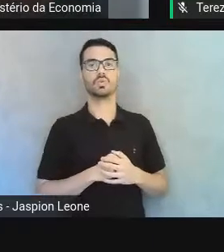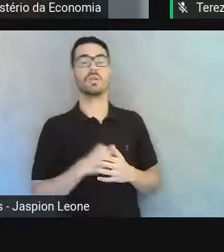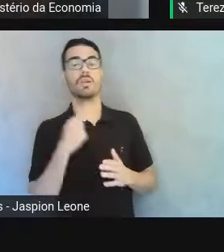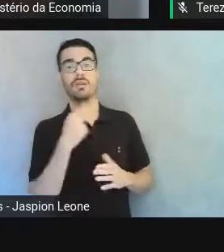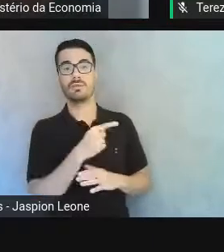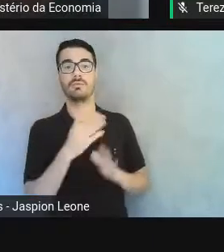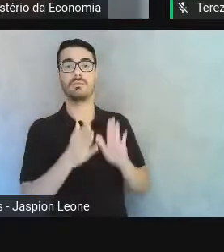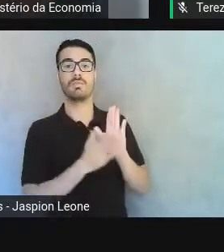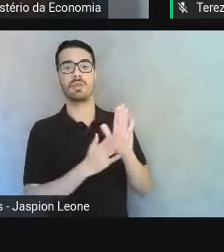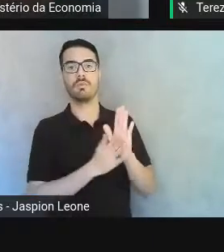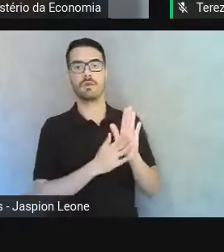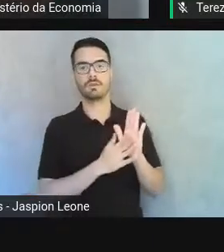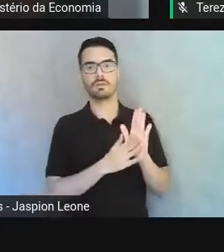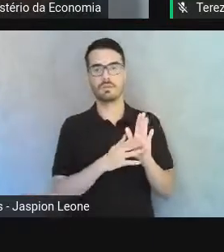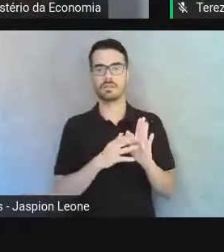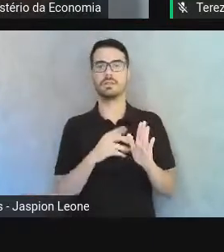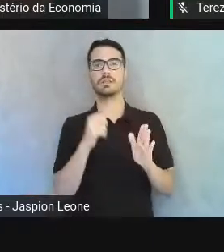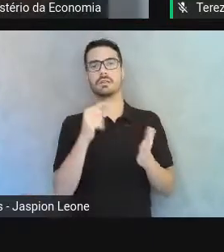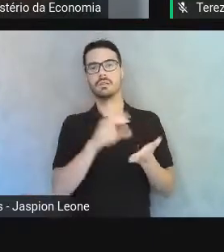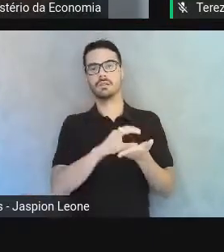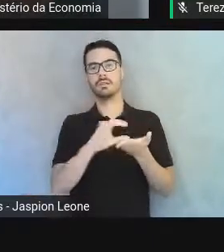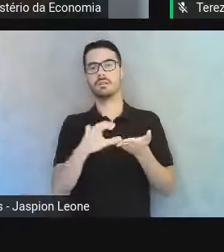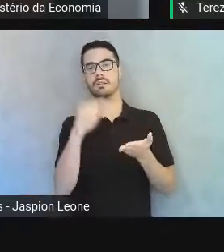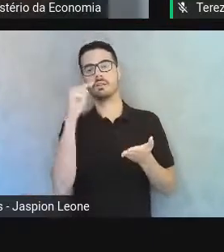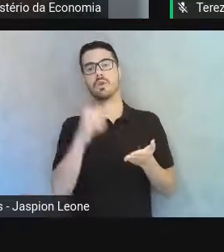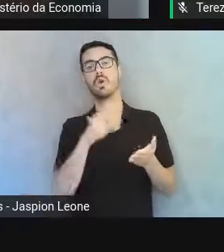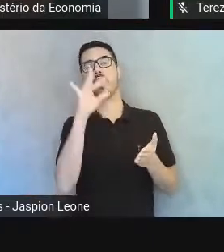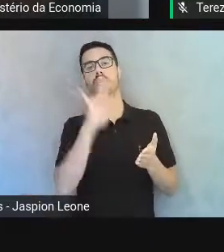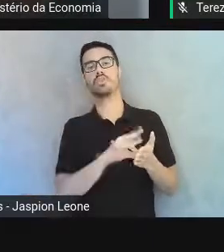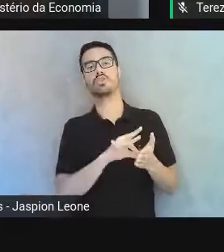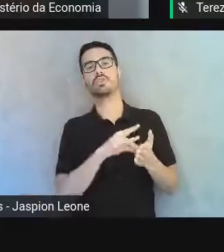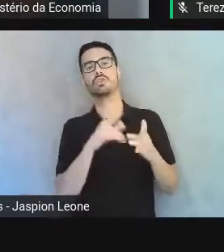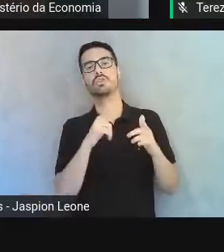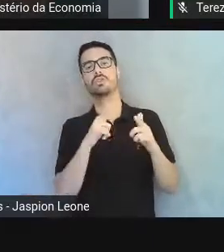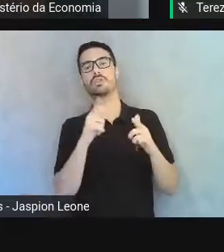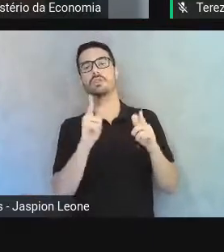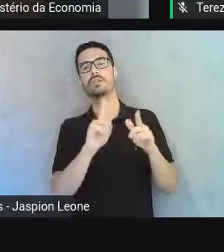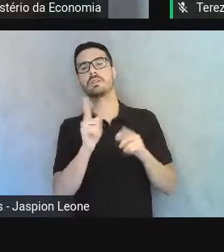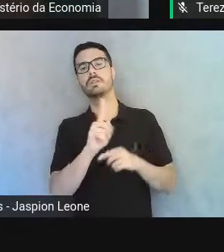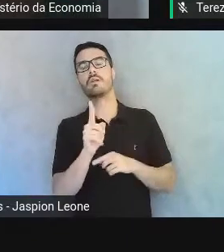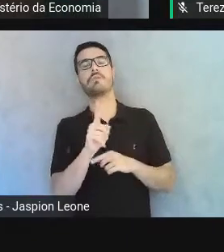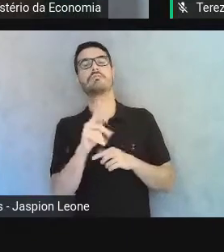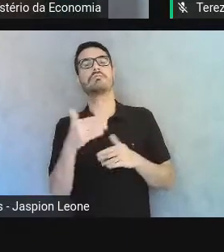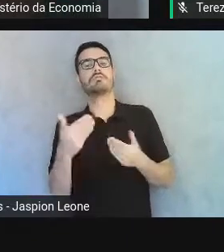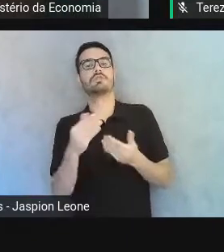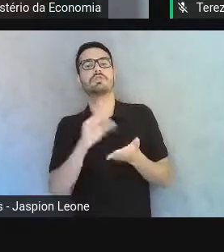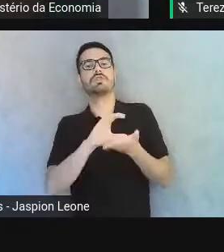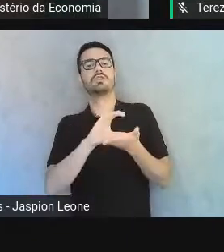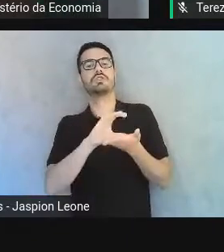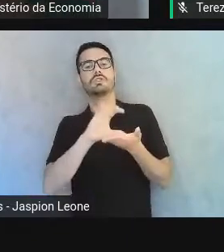proposta orçamentária, na sua versão original, ela não prevê nenhum recurso